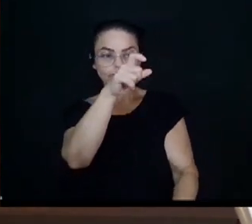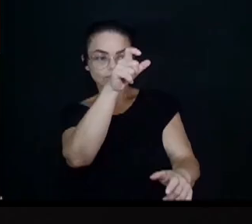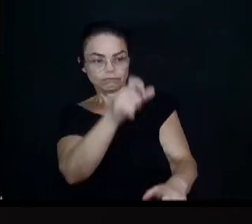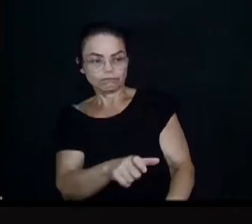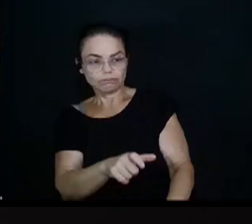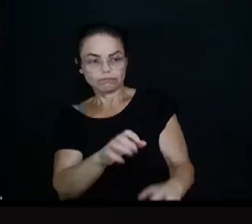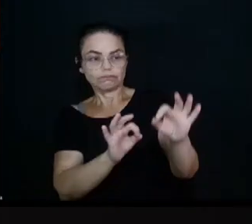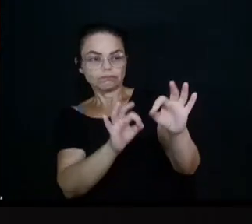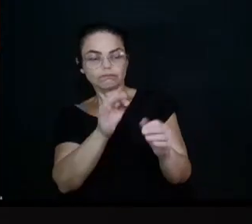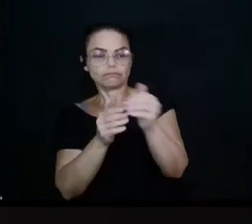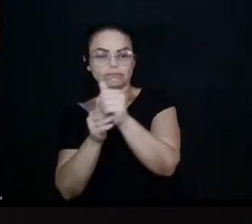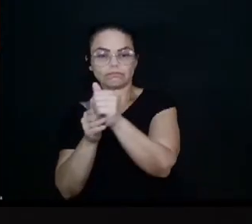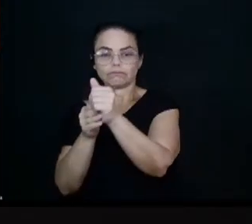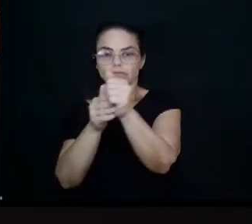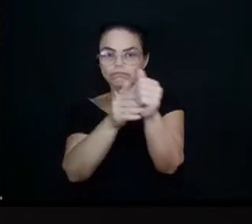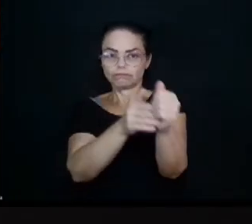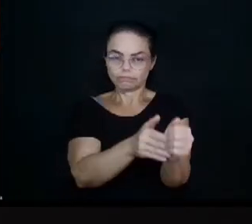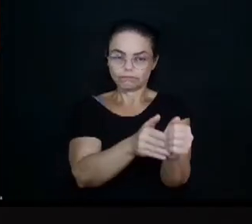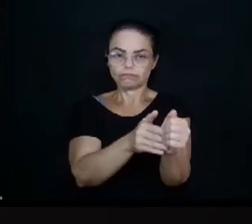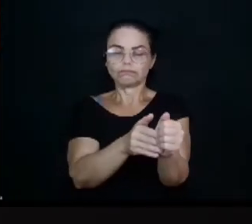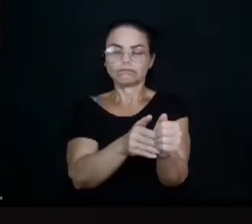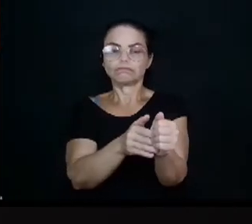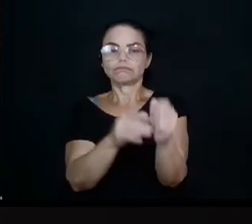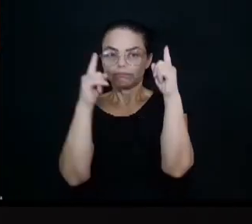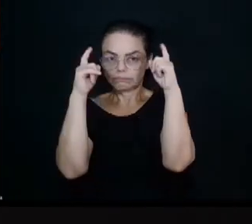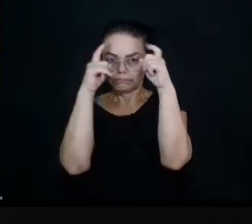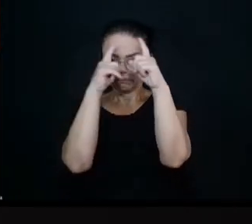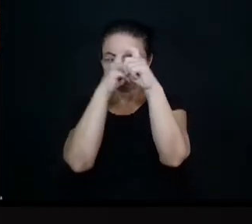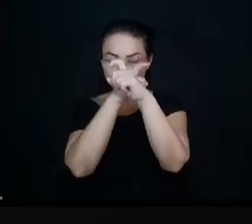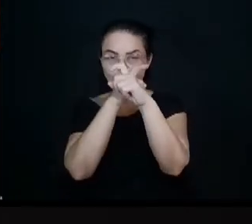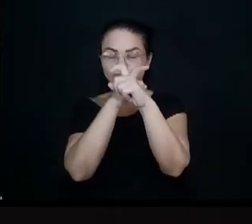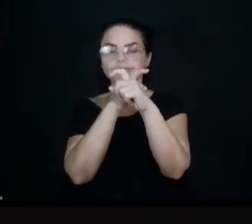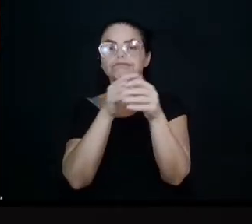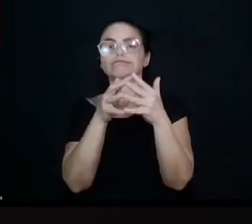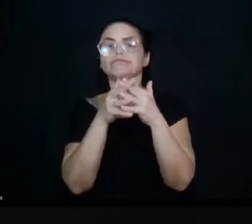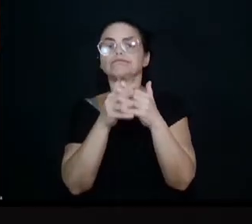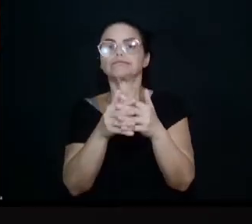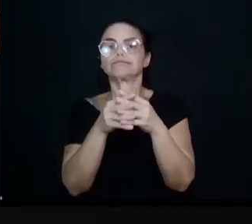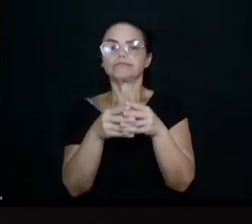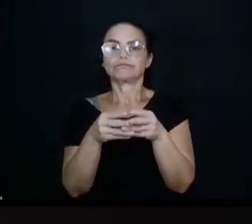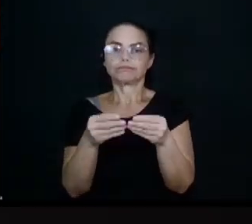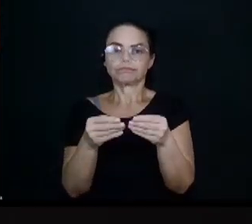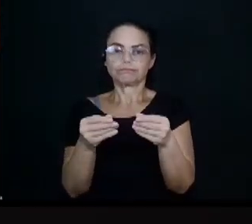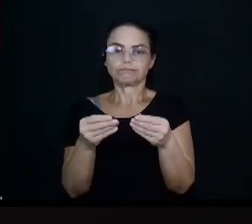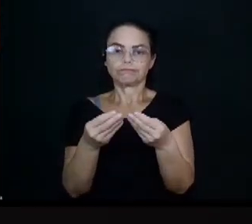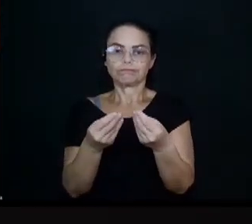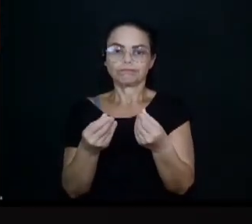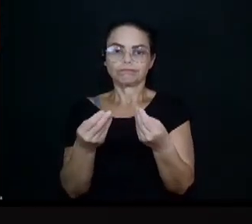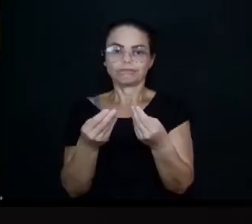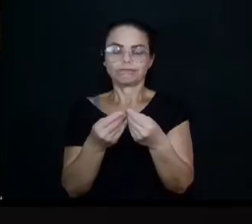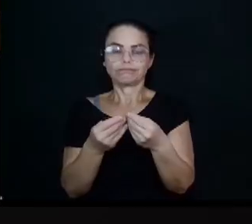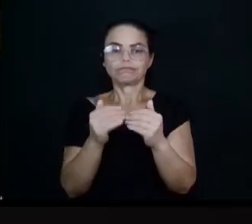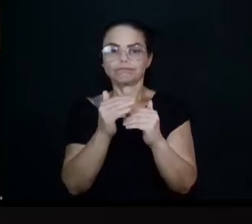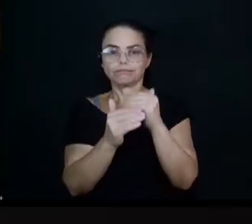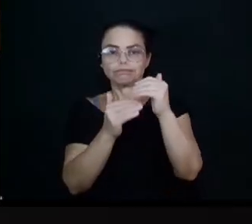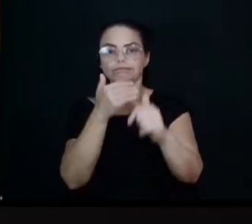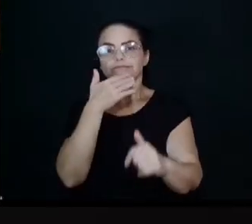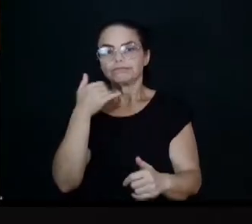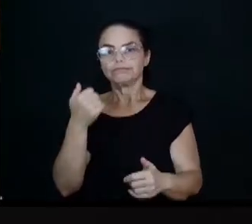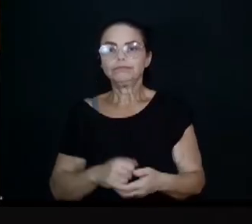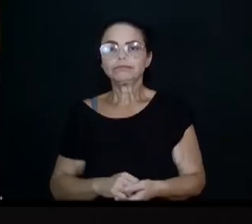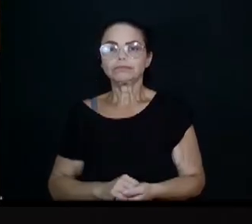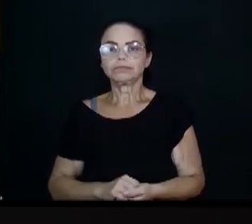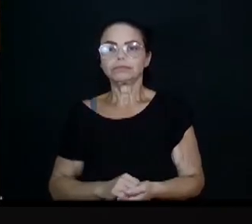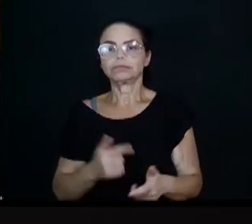nesse momento tão importante, tão delicado da vida dele, para ele ter um desenvolvimento melhor, um rendimento melhor. Porque, querendo